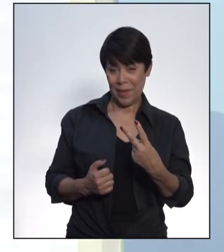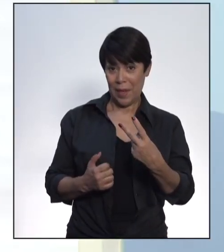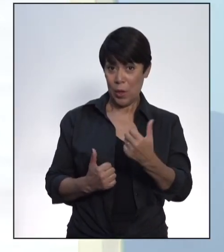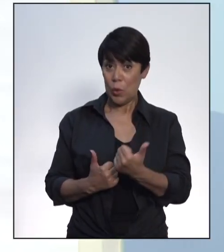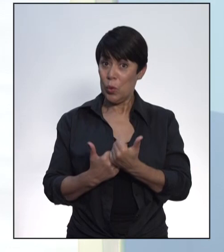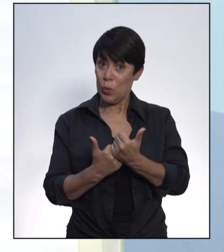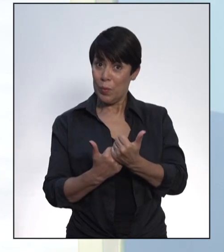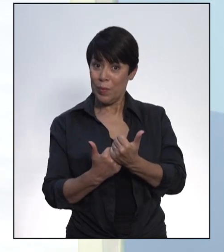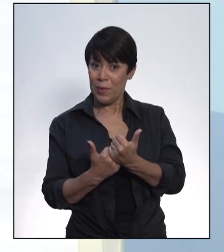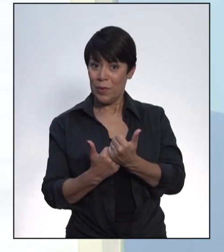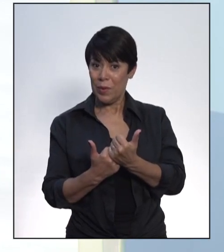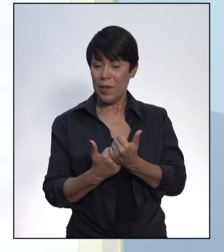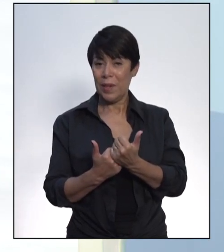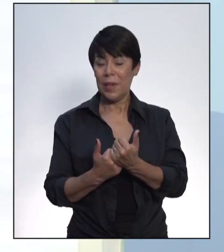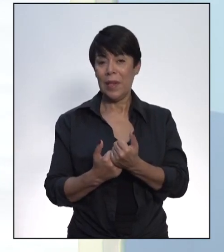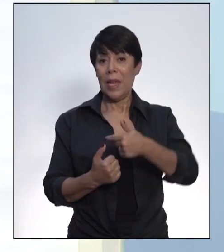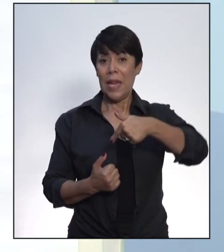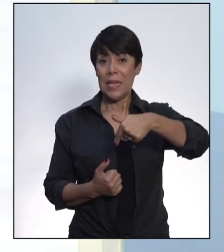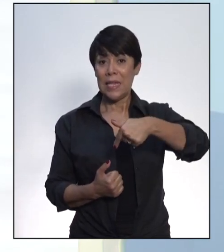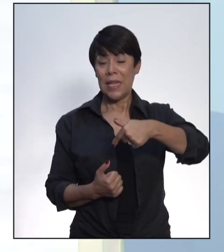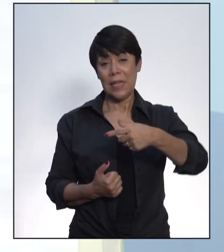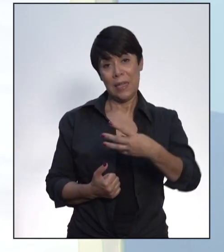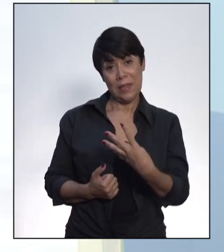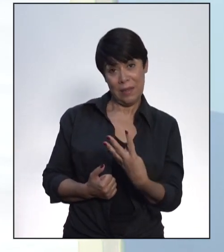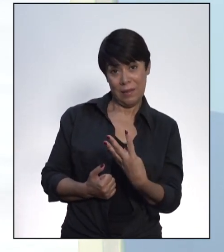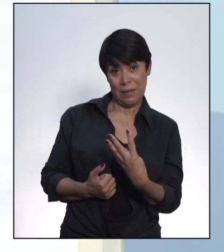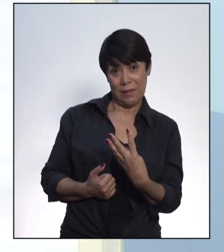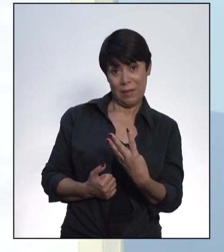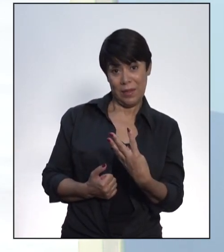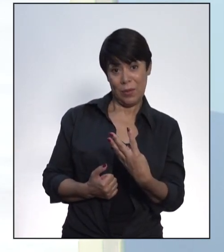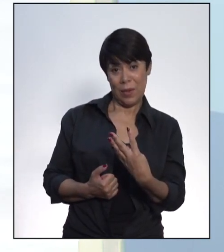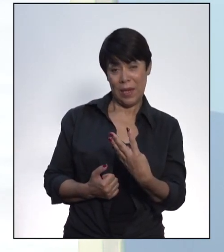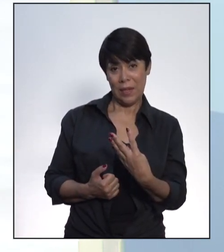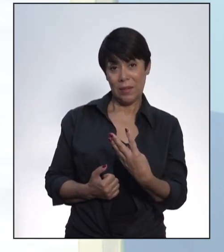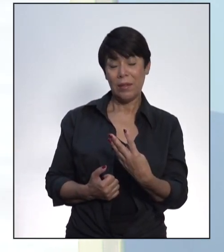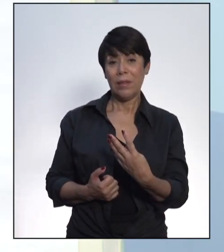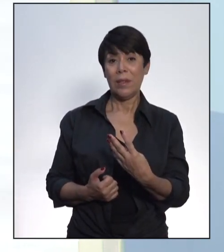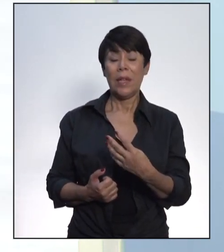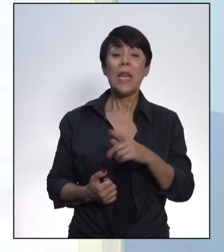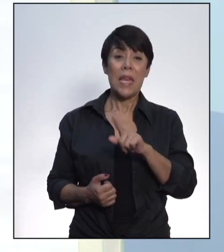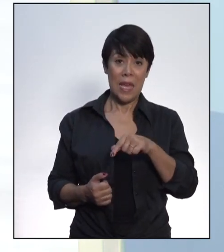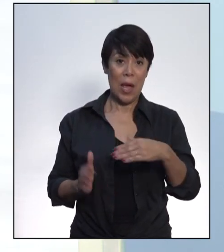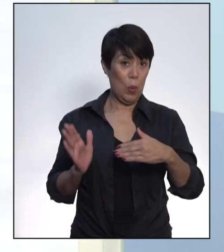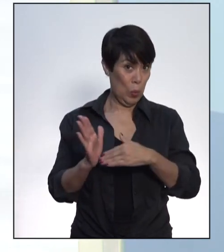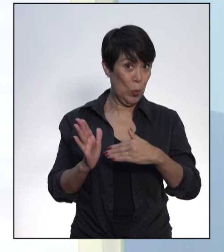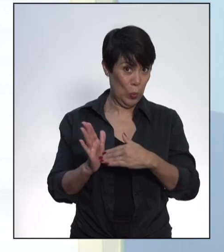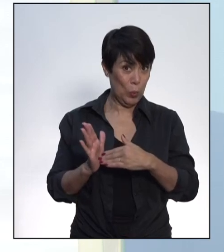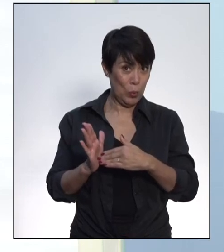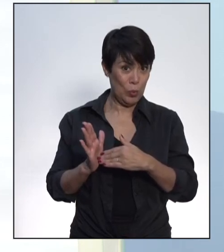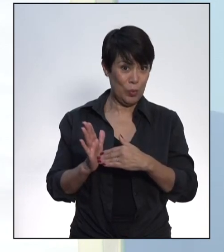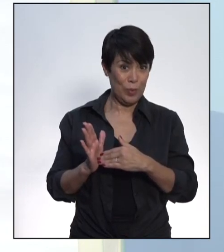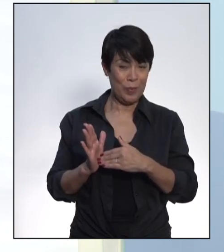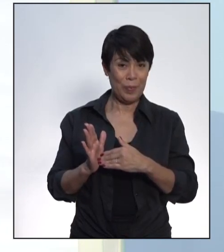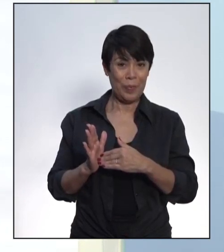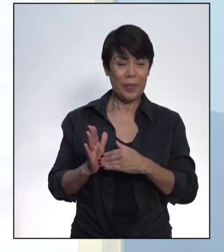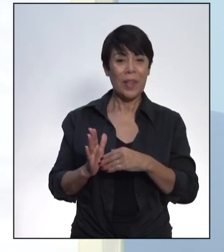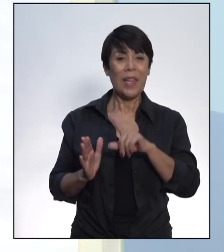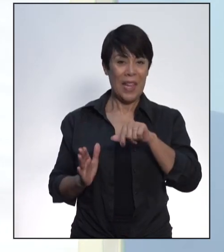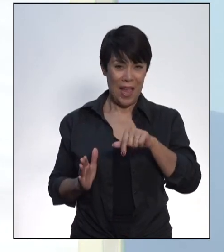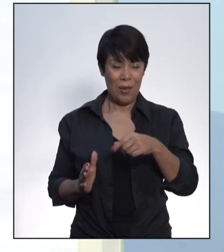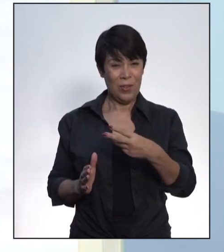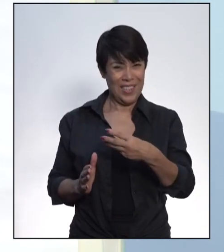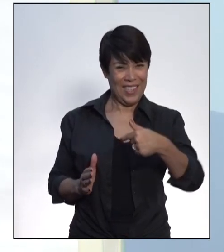Eu substituí o 74, que eu considero como último termo, que é a minha posição 37,